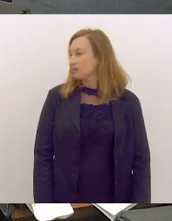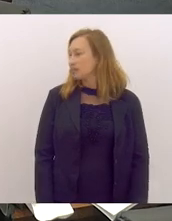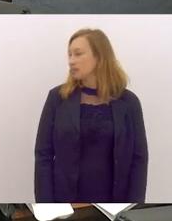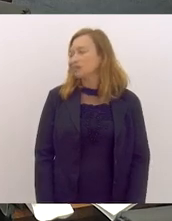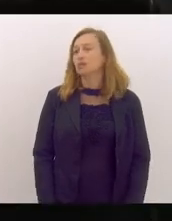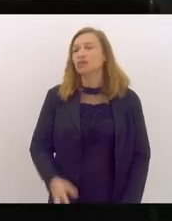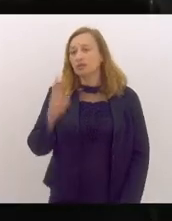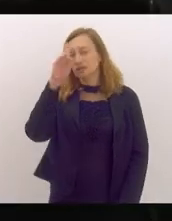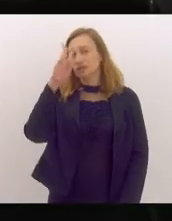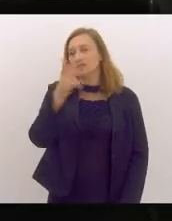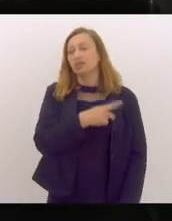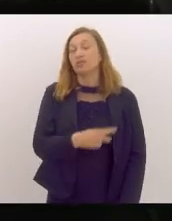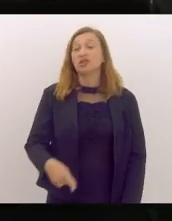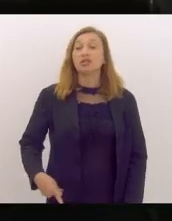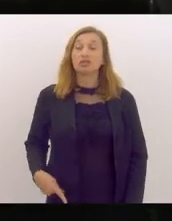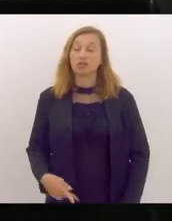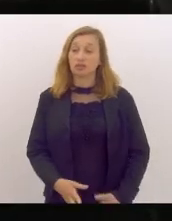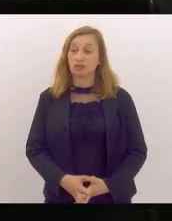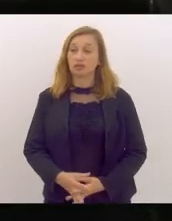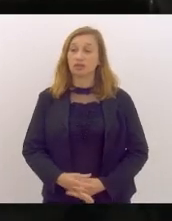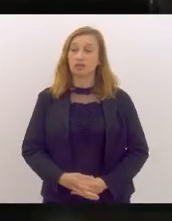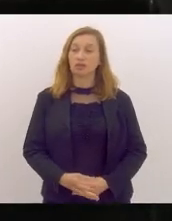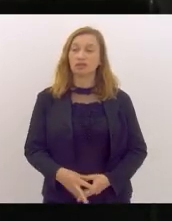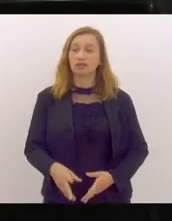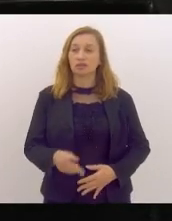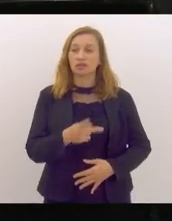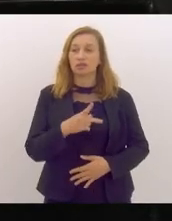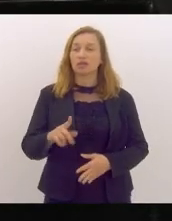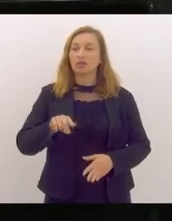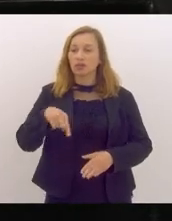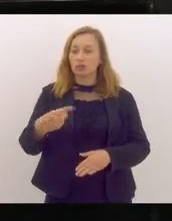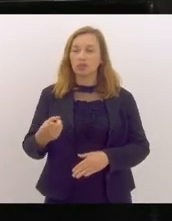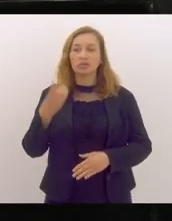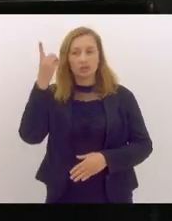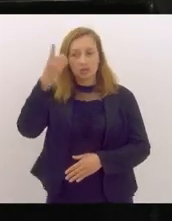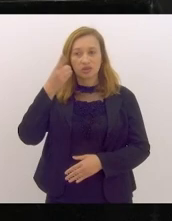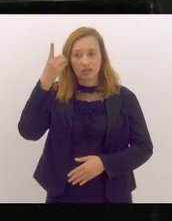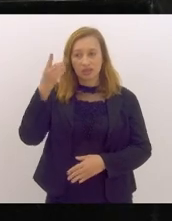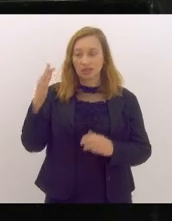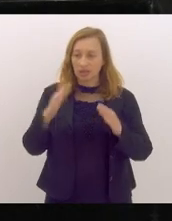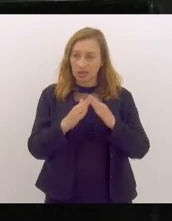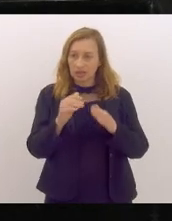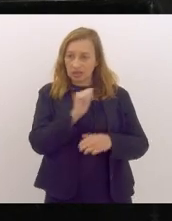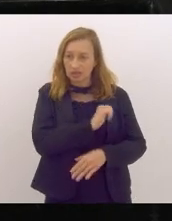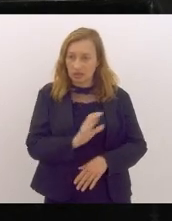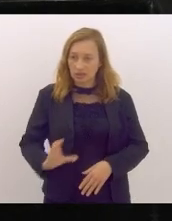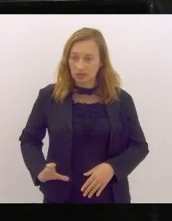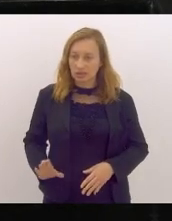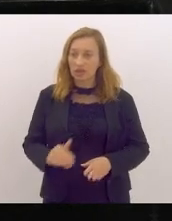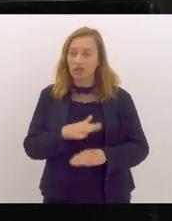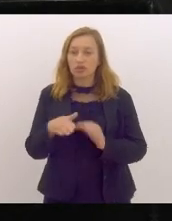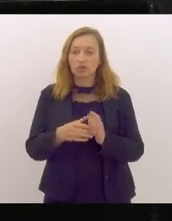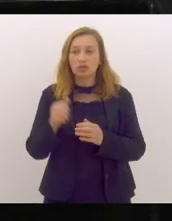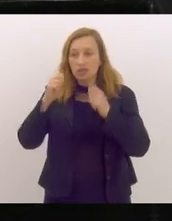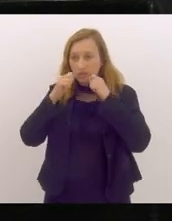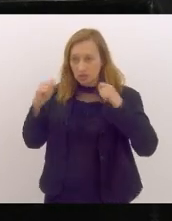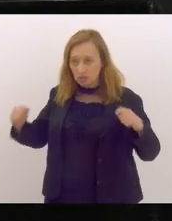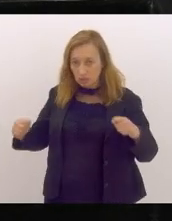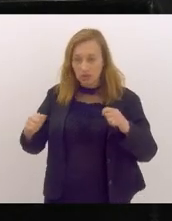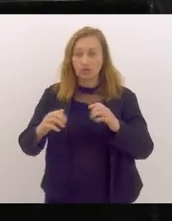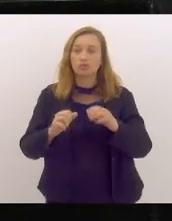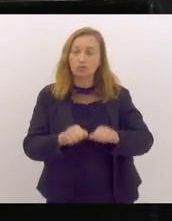Senhor presidente, deputada Deciliano, demais deputados aqui da casa, todos os assessores aqui no